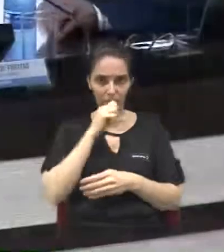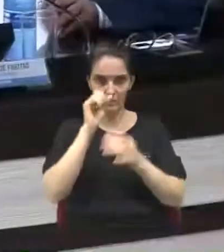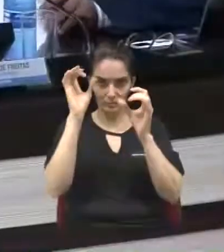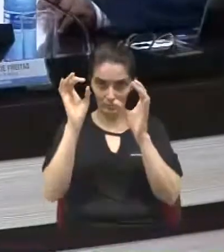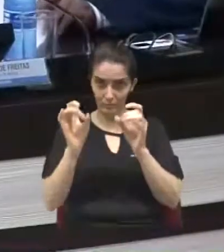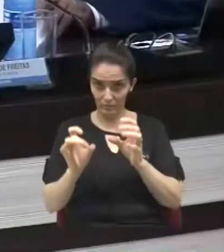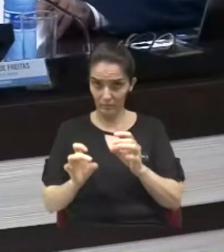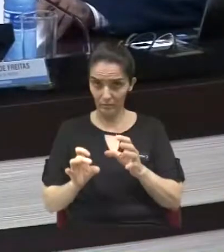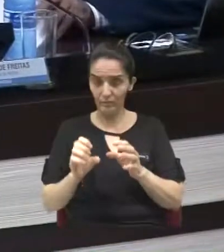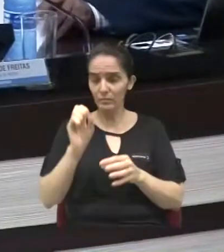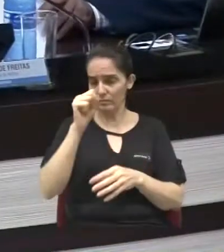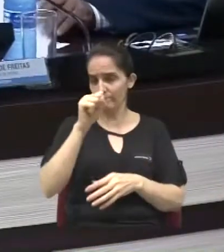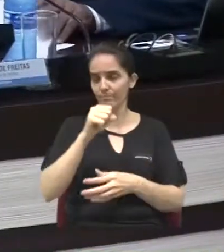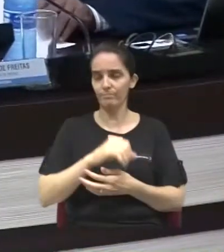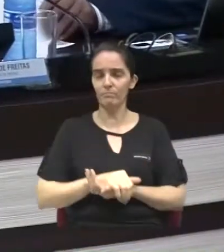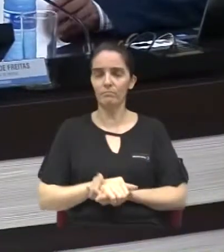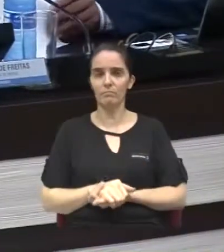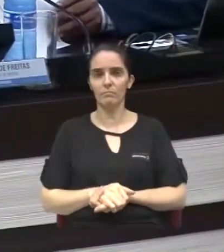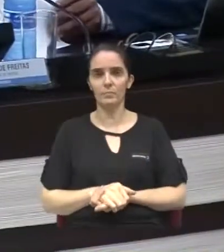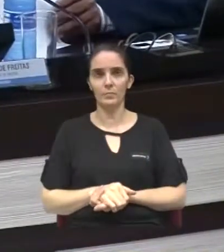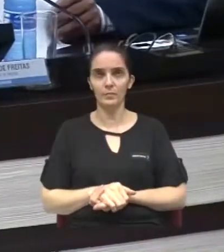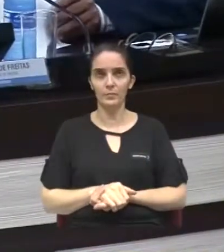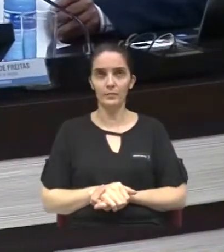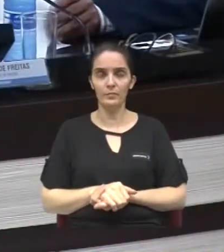urgência. Do requerimento.